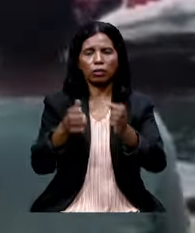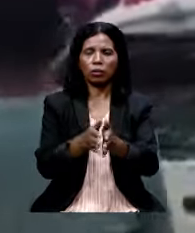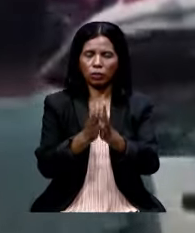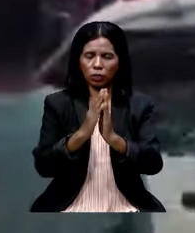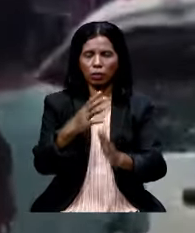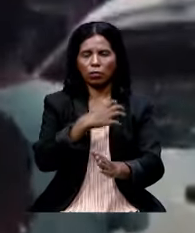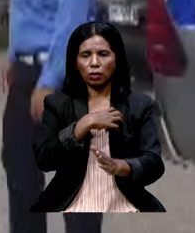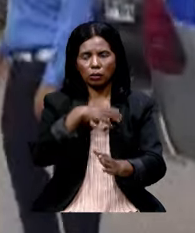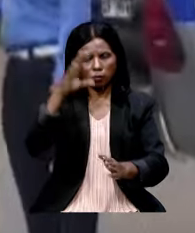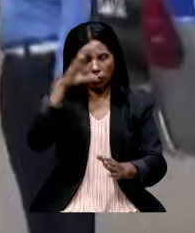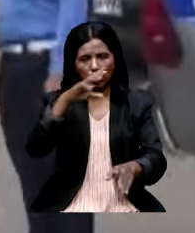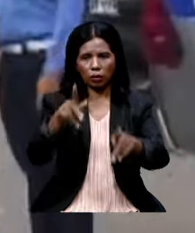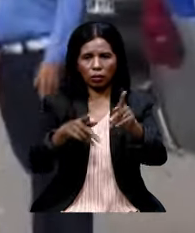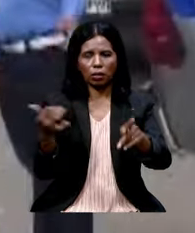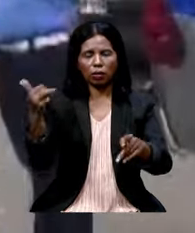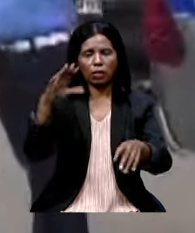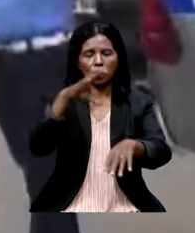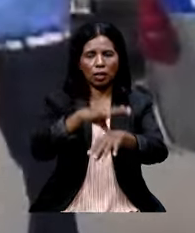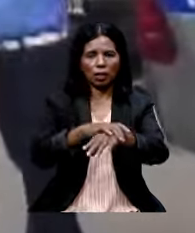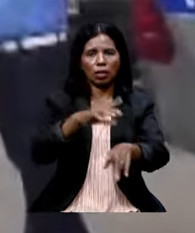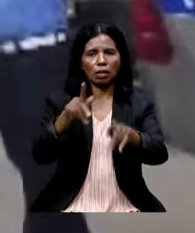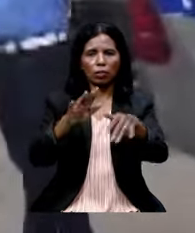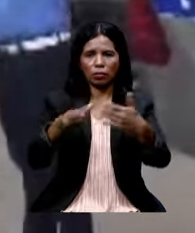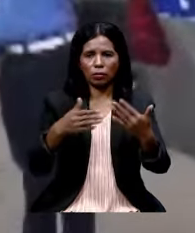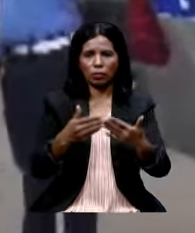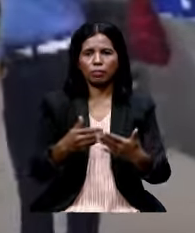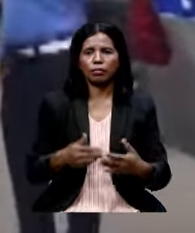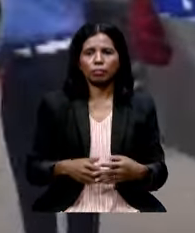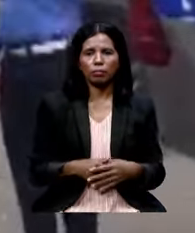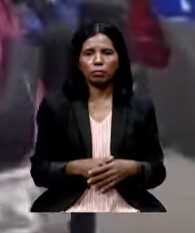polícia atu bocatuir no detém suspeito sira. Feliciano Venancio Belo, ZMN.